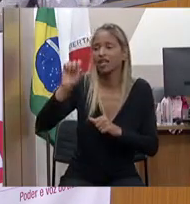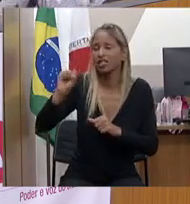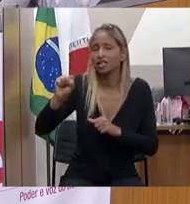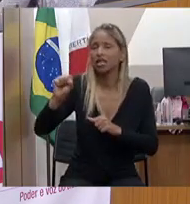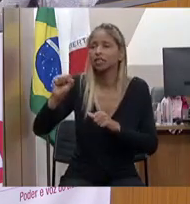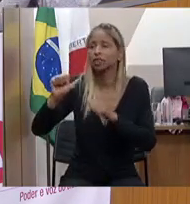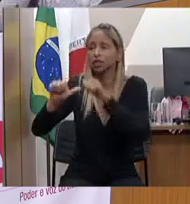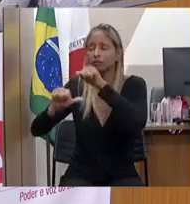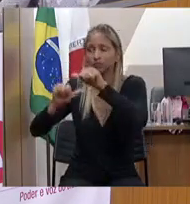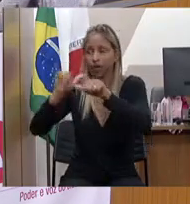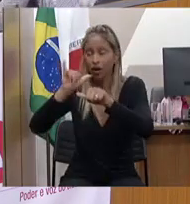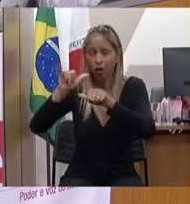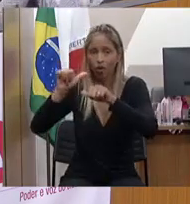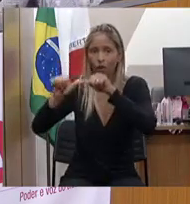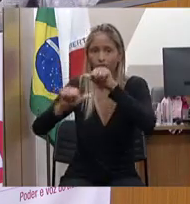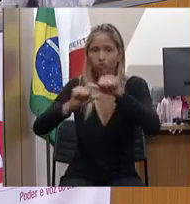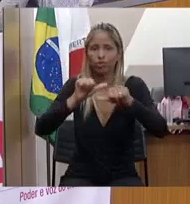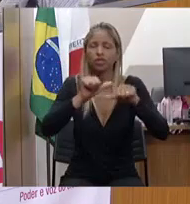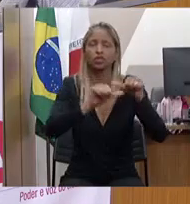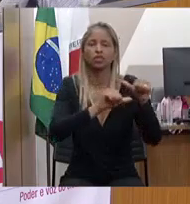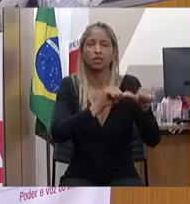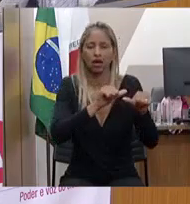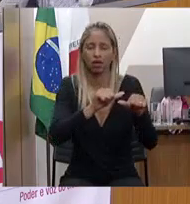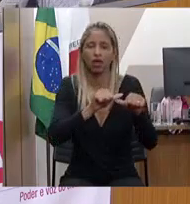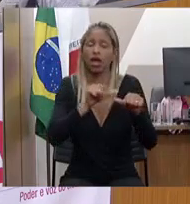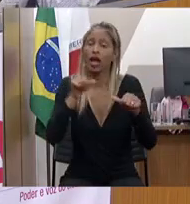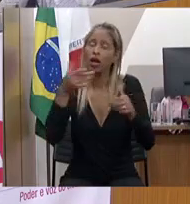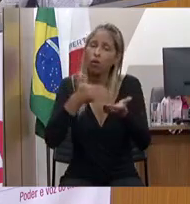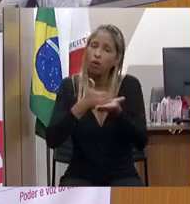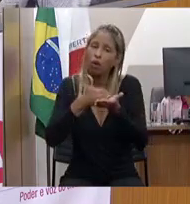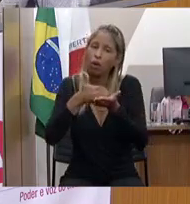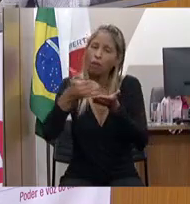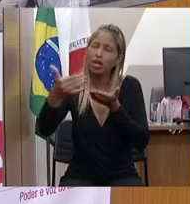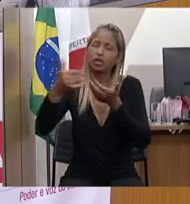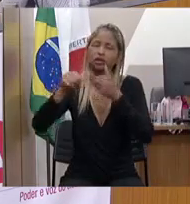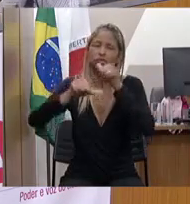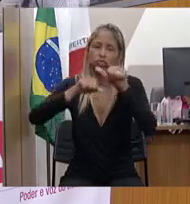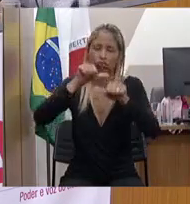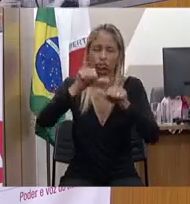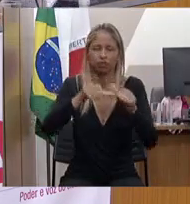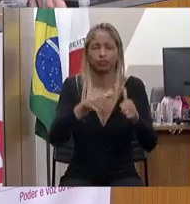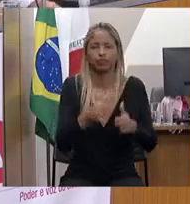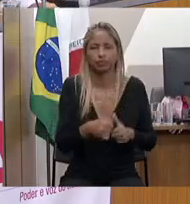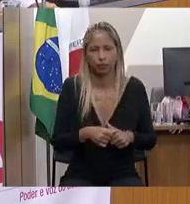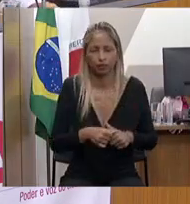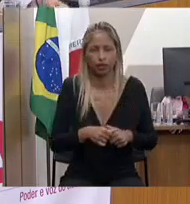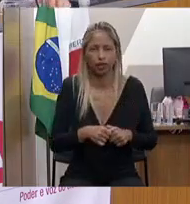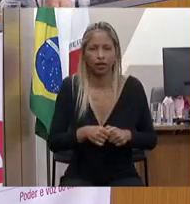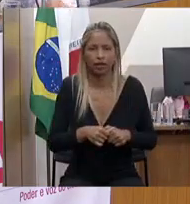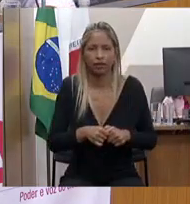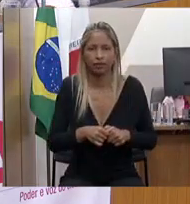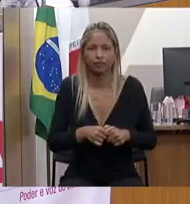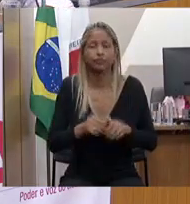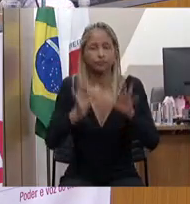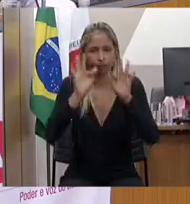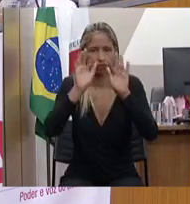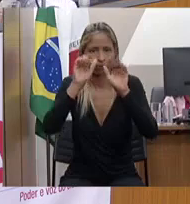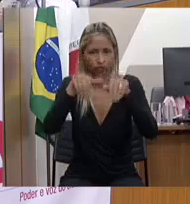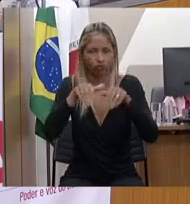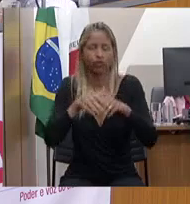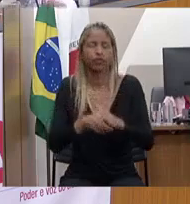de reconstrução eu acho que é isso é reconstrução dos diversos níveis bom eu vou ficar por aqui